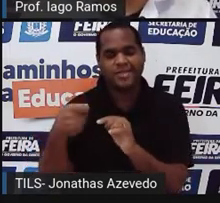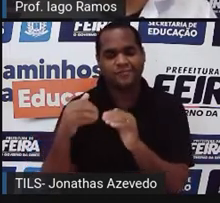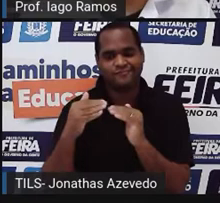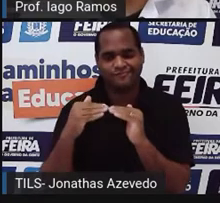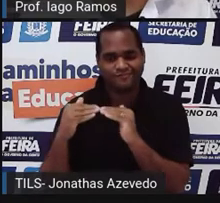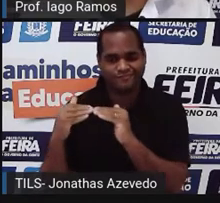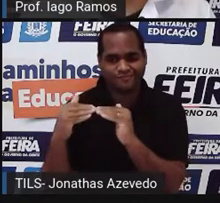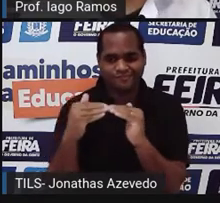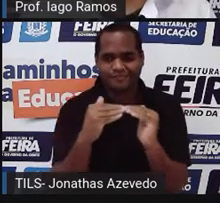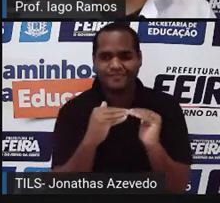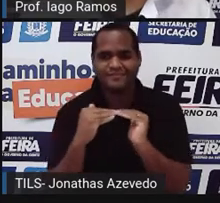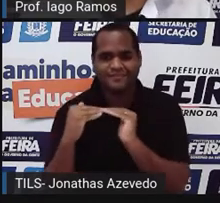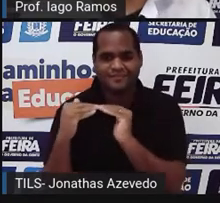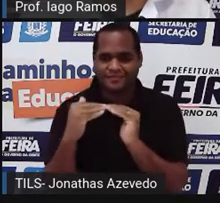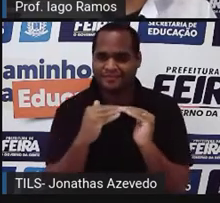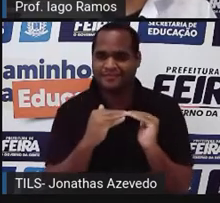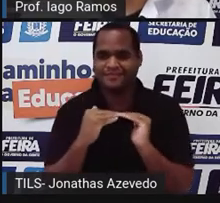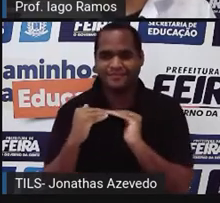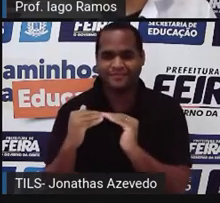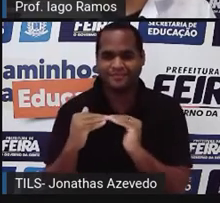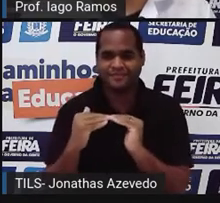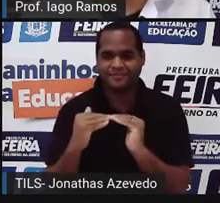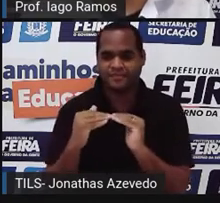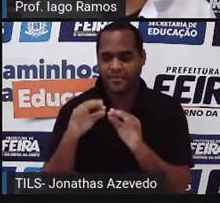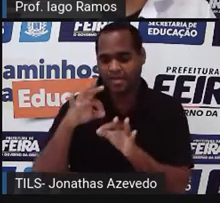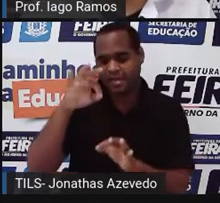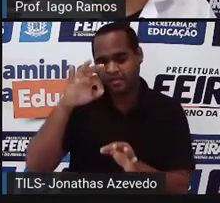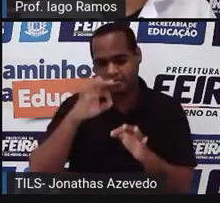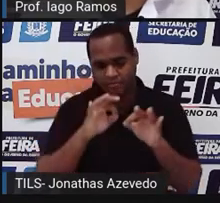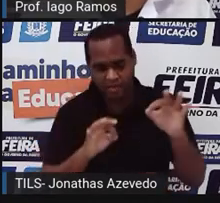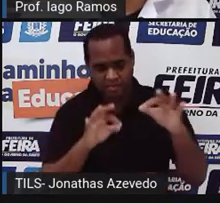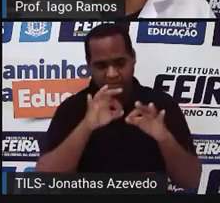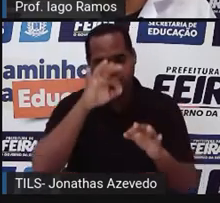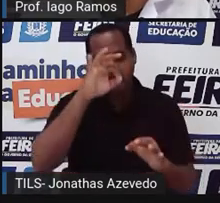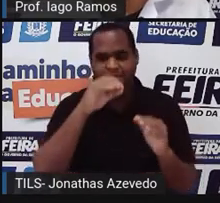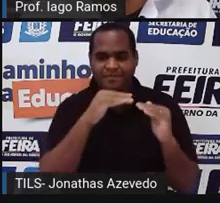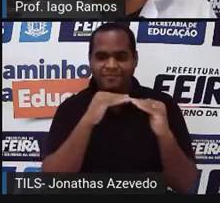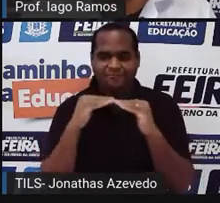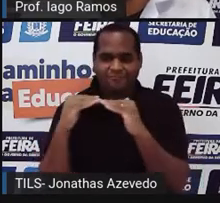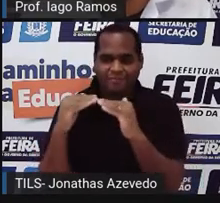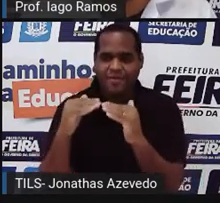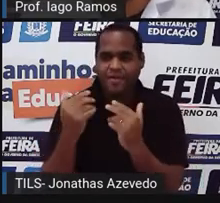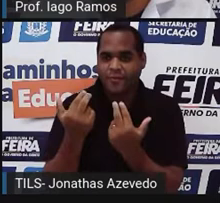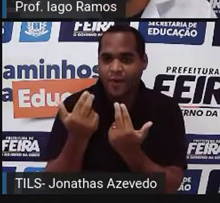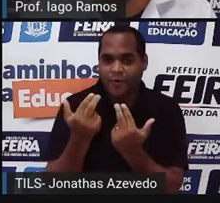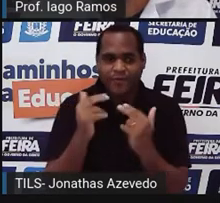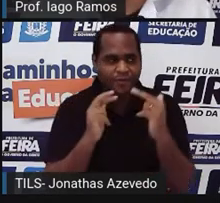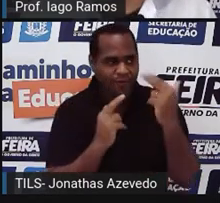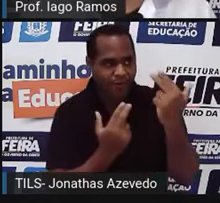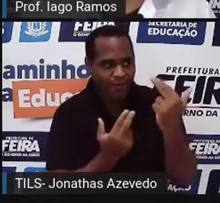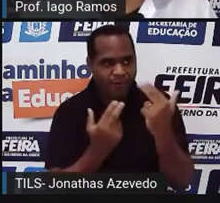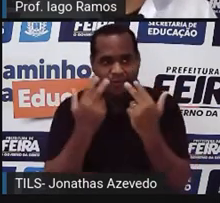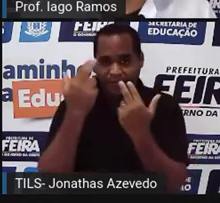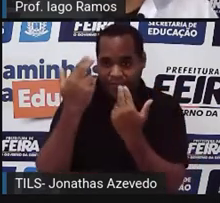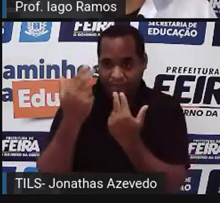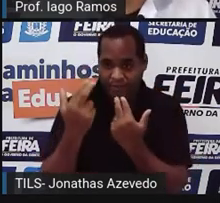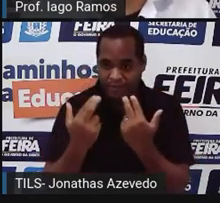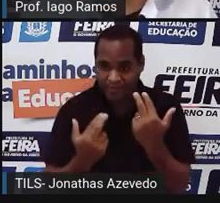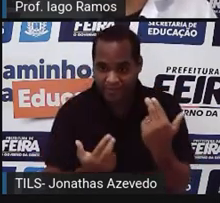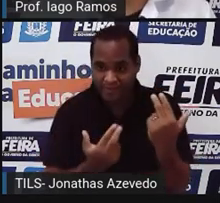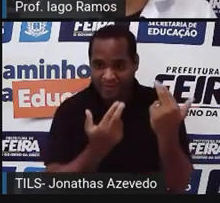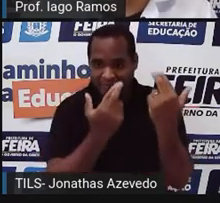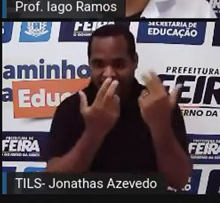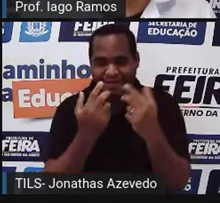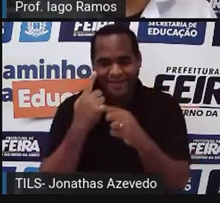geométricas acontecem através da isometria. Você lembra disso? Bom, daqui a pouco a gente